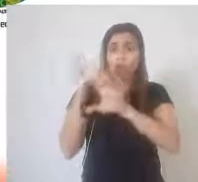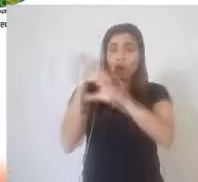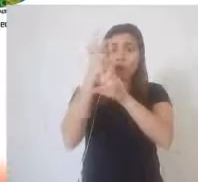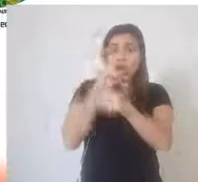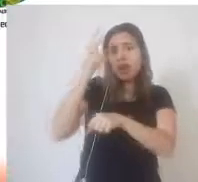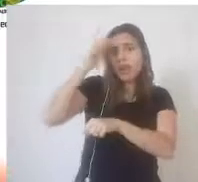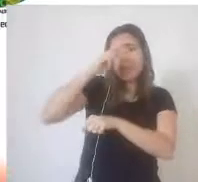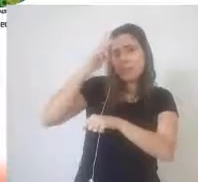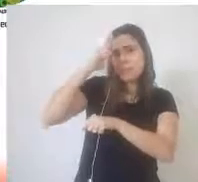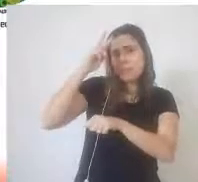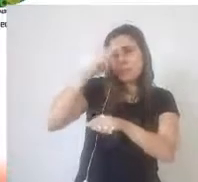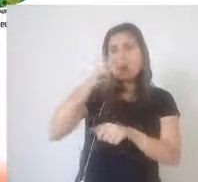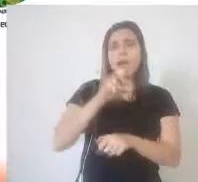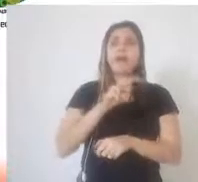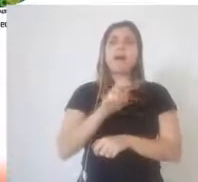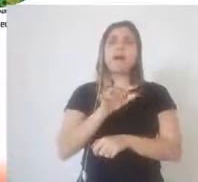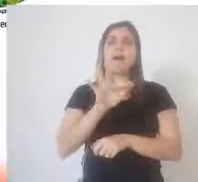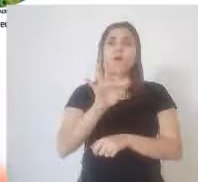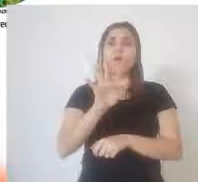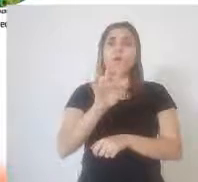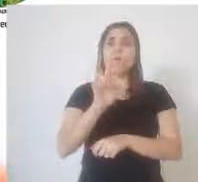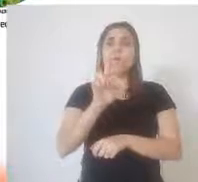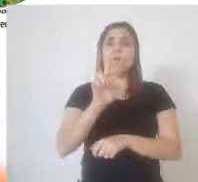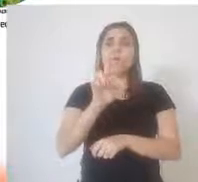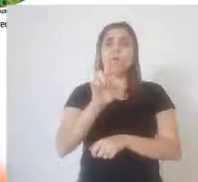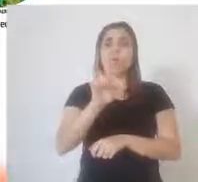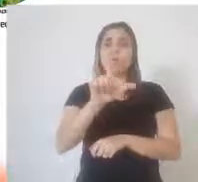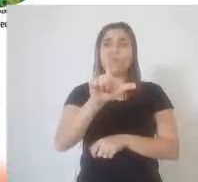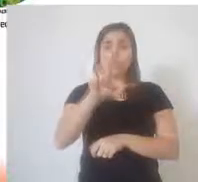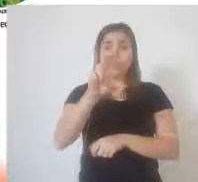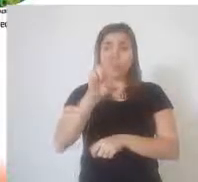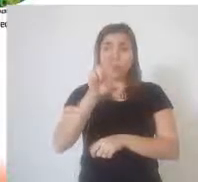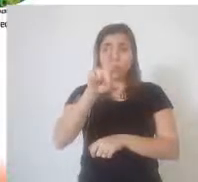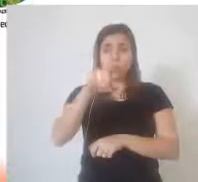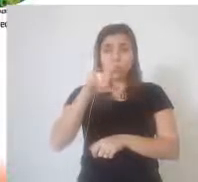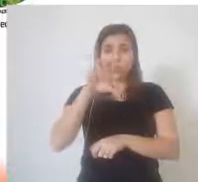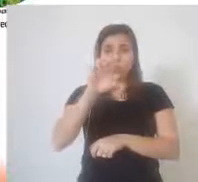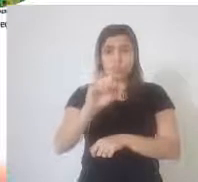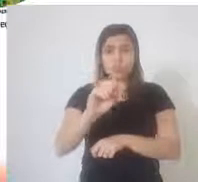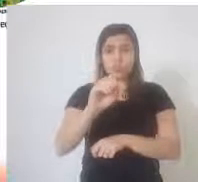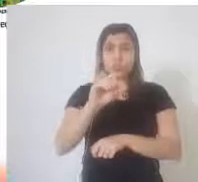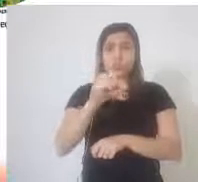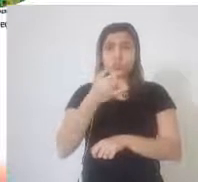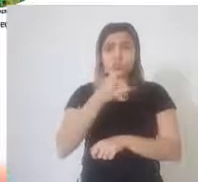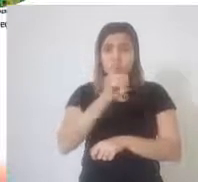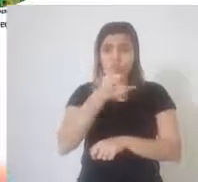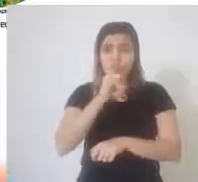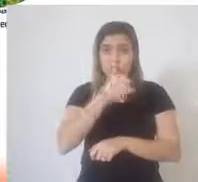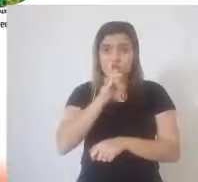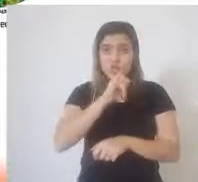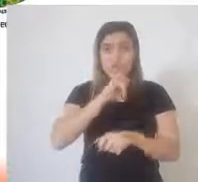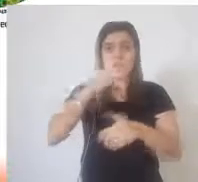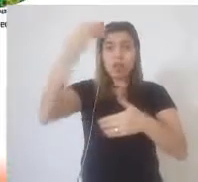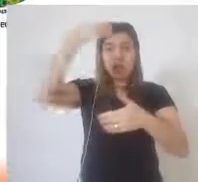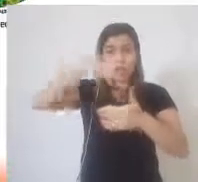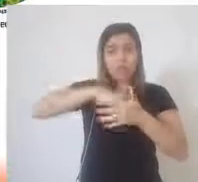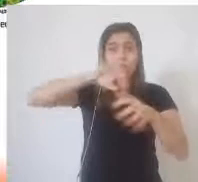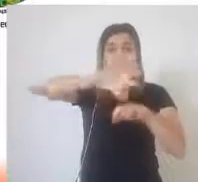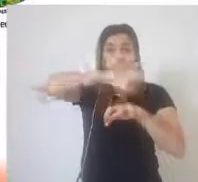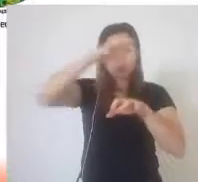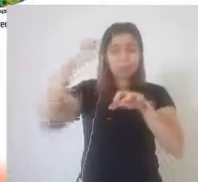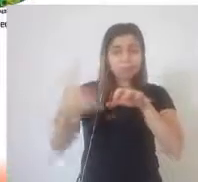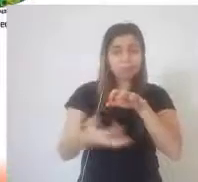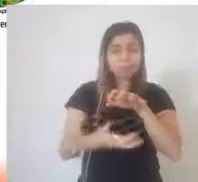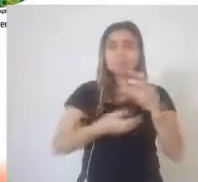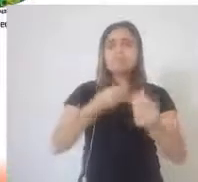Bem, então vamos recordar um pouquinho sobre como que ocorre o fluxo de energia nos ecossistemas.